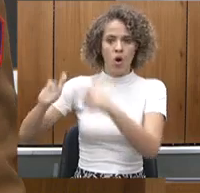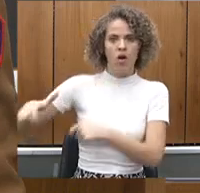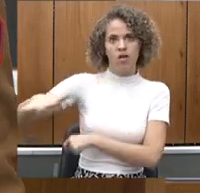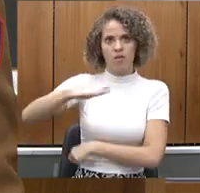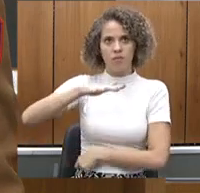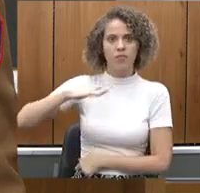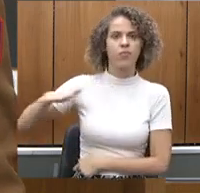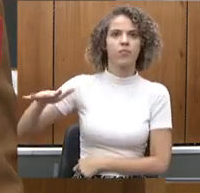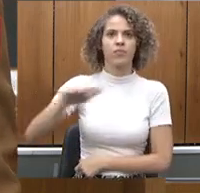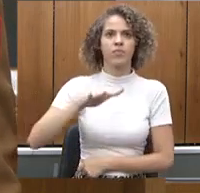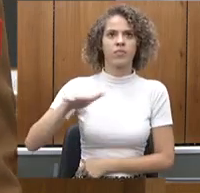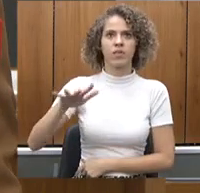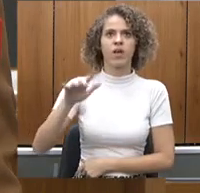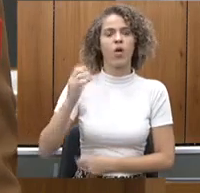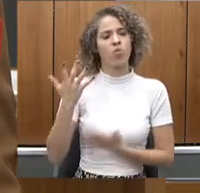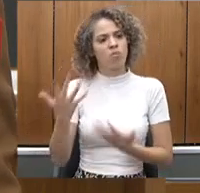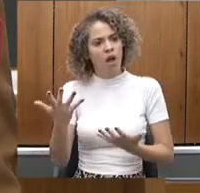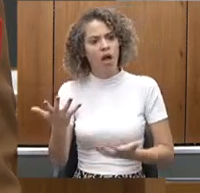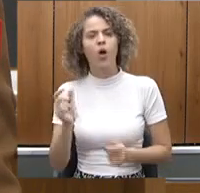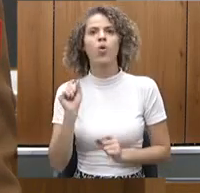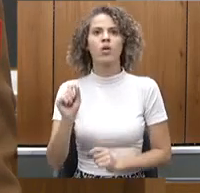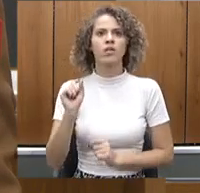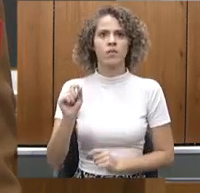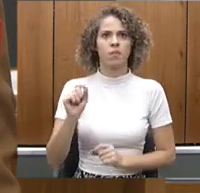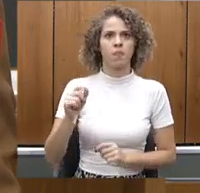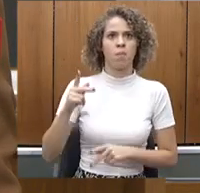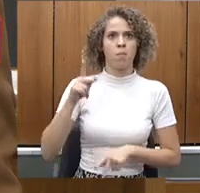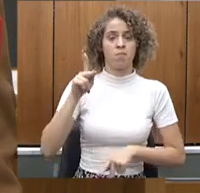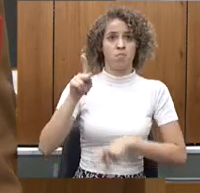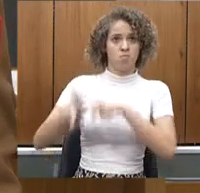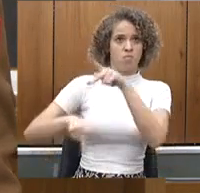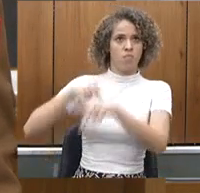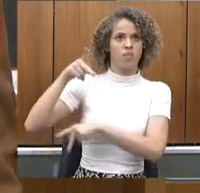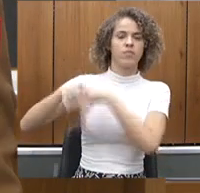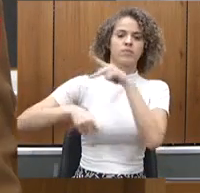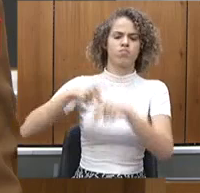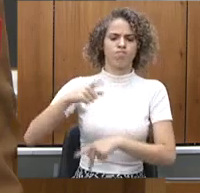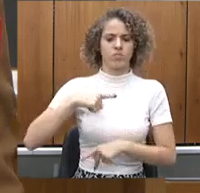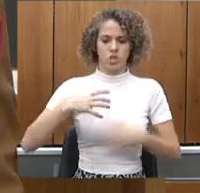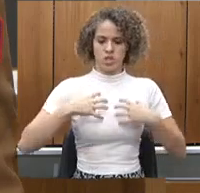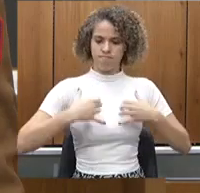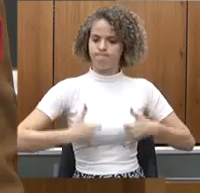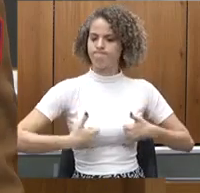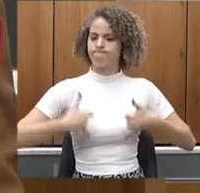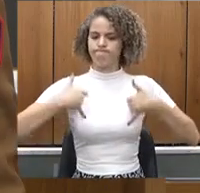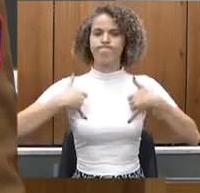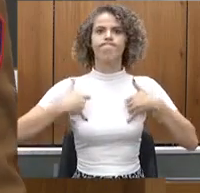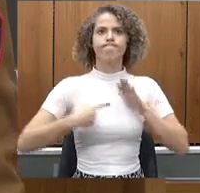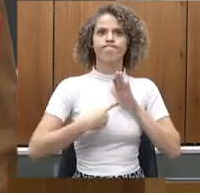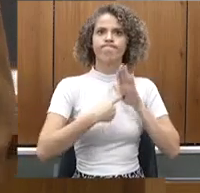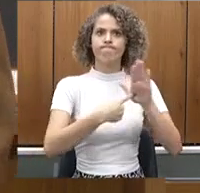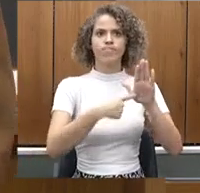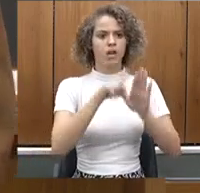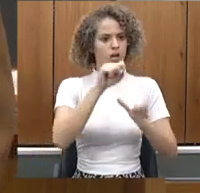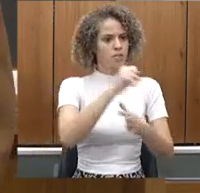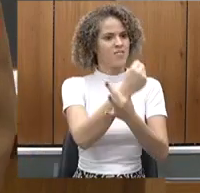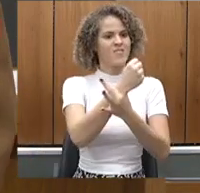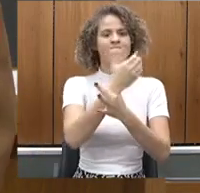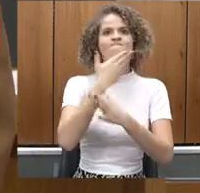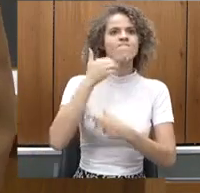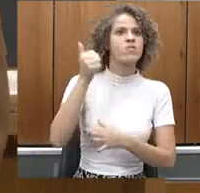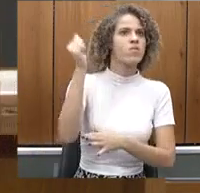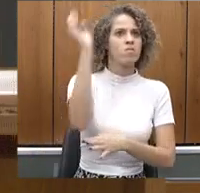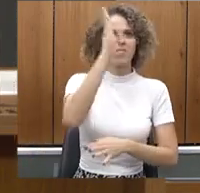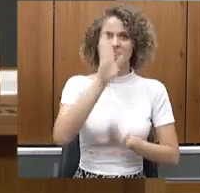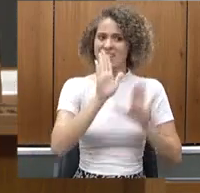Então por fim eu queria deixar a população mineira que nós temos muito orgulho de ser o estado mais seguro do Brasil isso